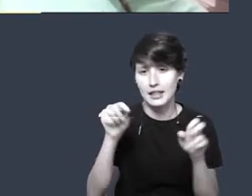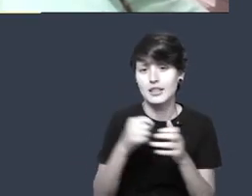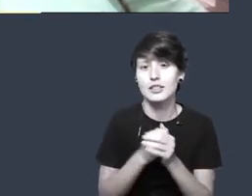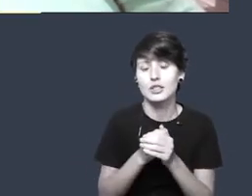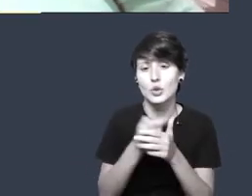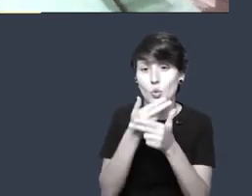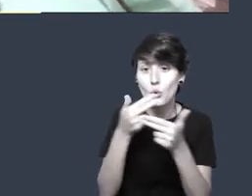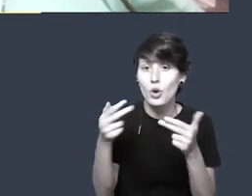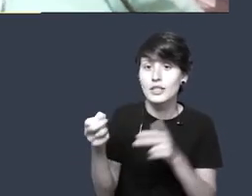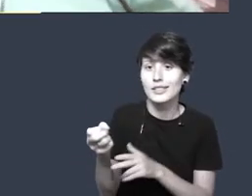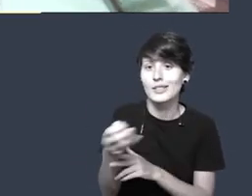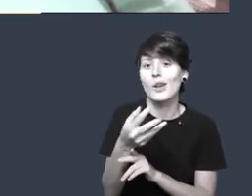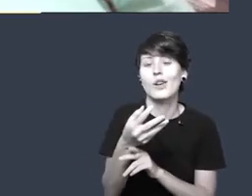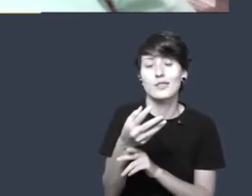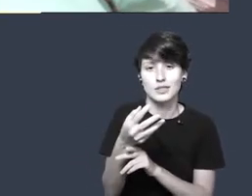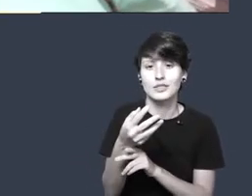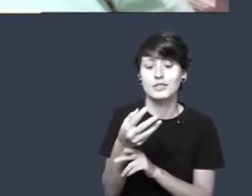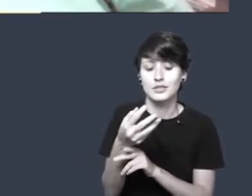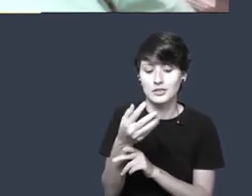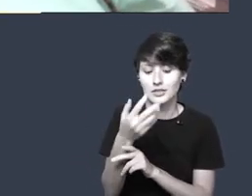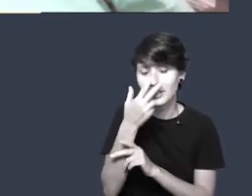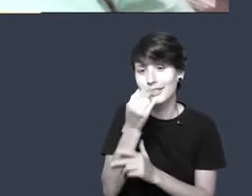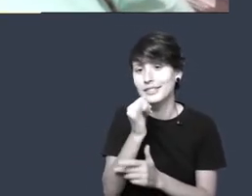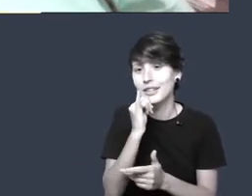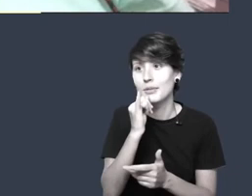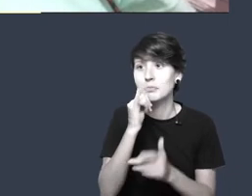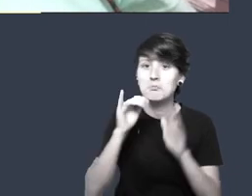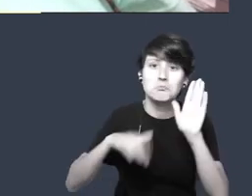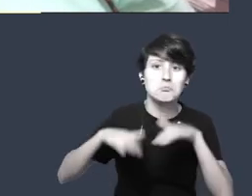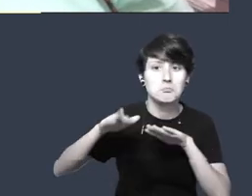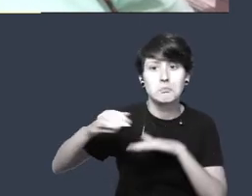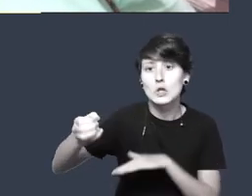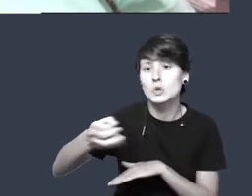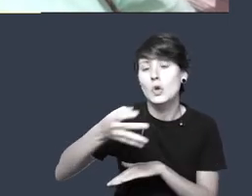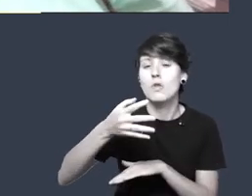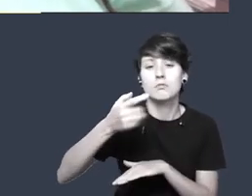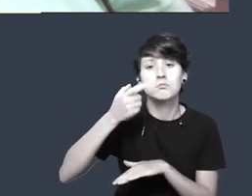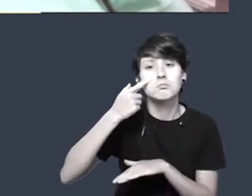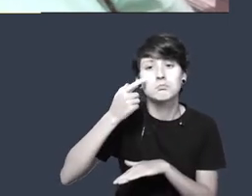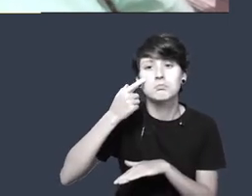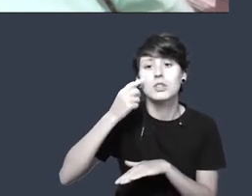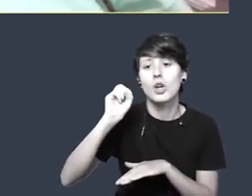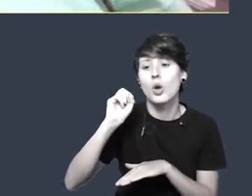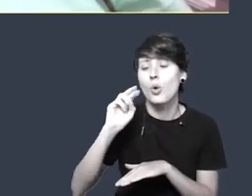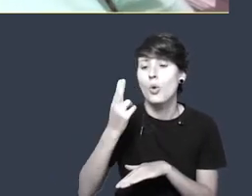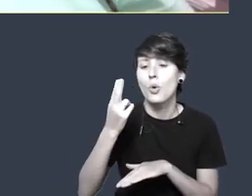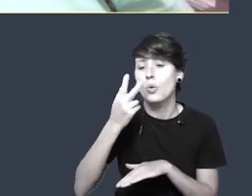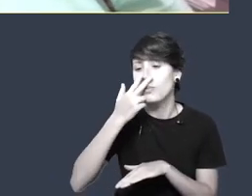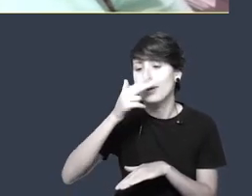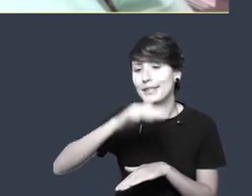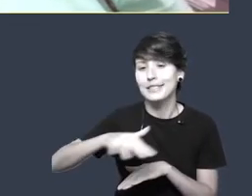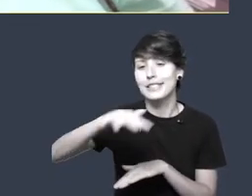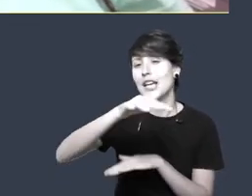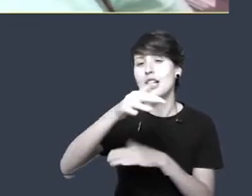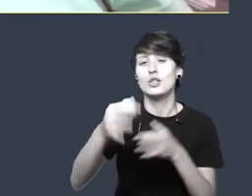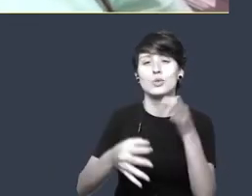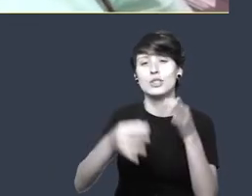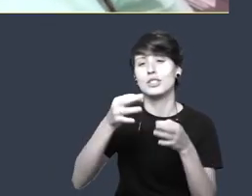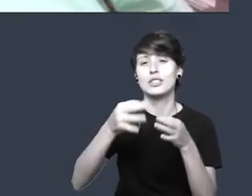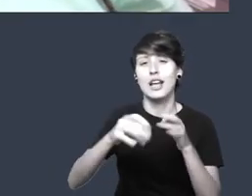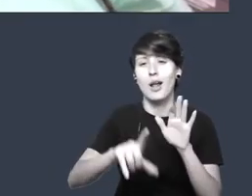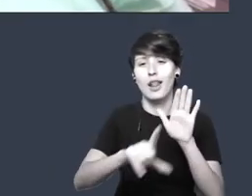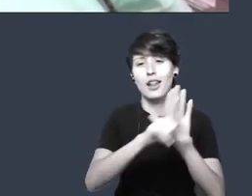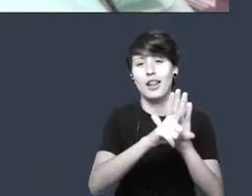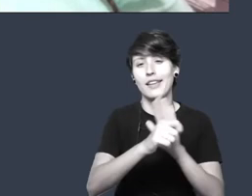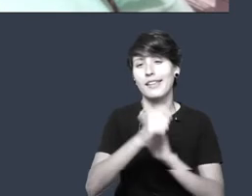né? Digamos que é assim, é relativamente novo, né? Então a parte judicial, a parte de leis ainda está